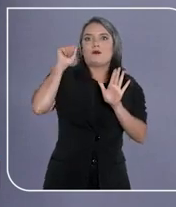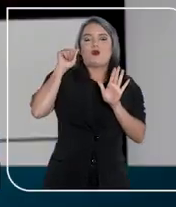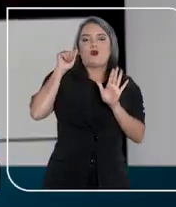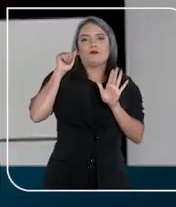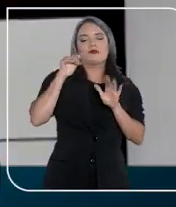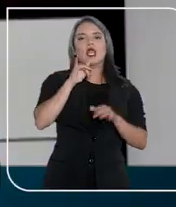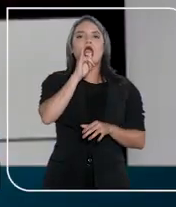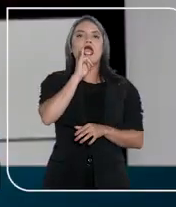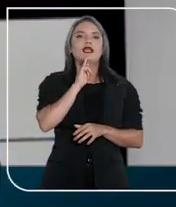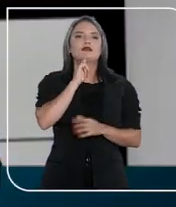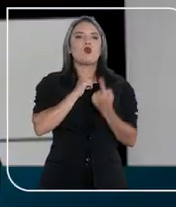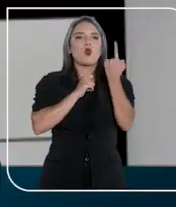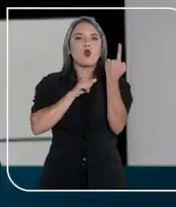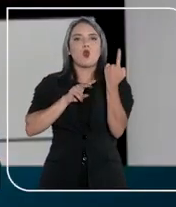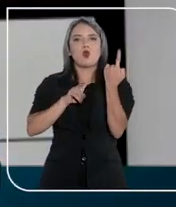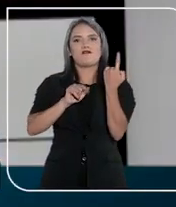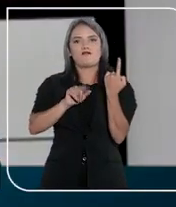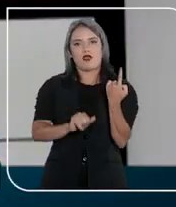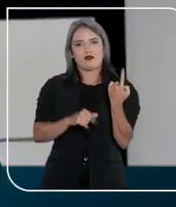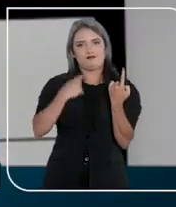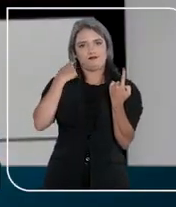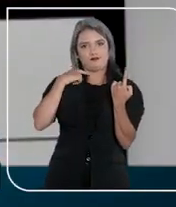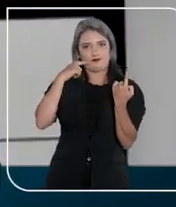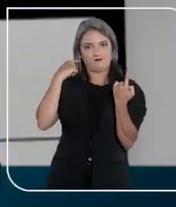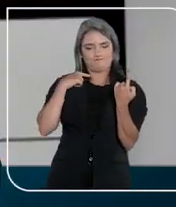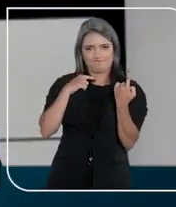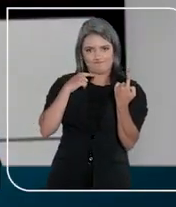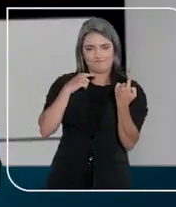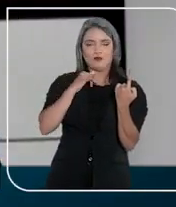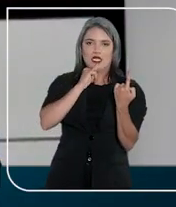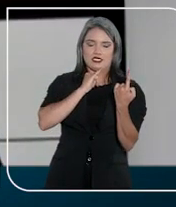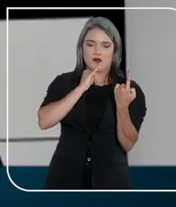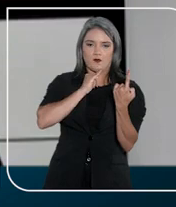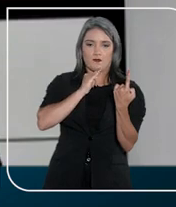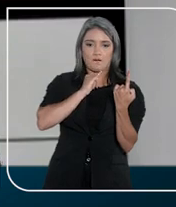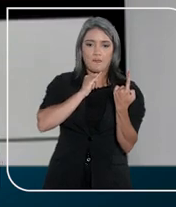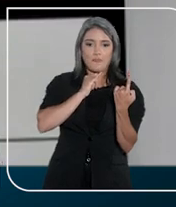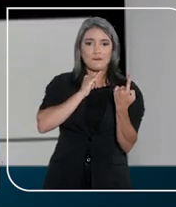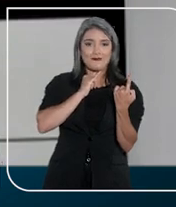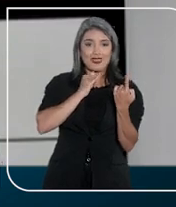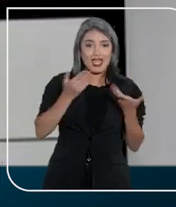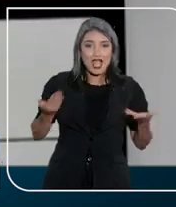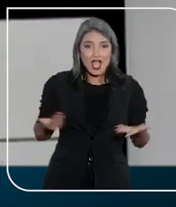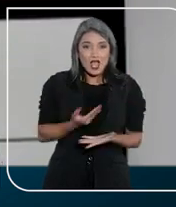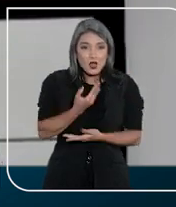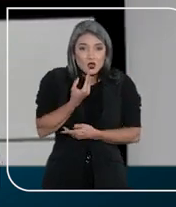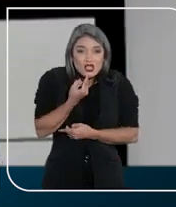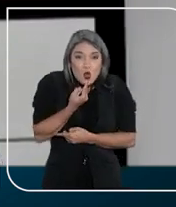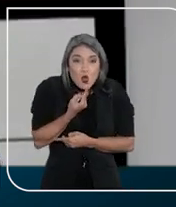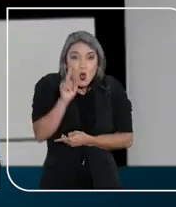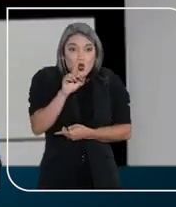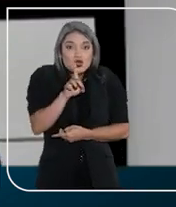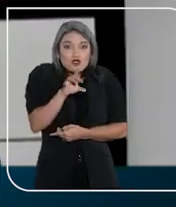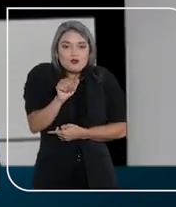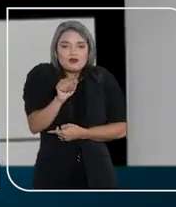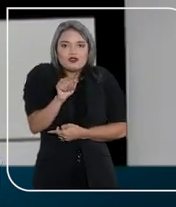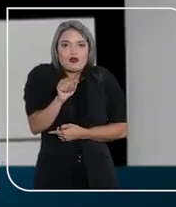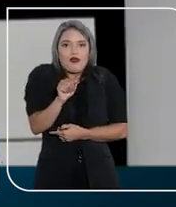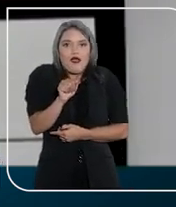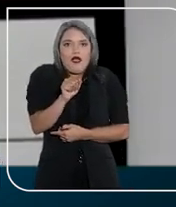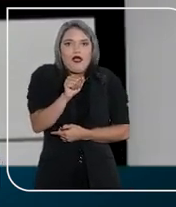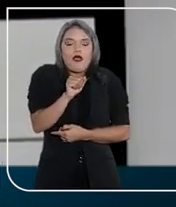que tinha lá uma única vaga para um advogado do município. No último dia do prazo, a